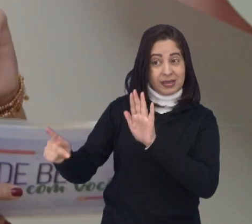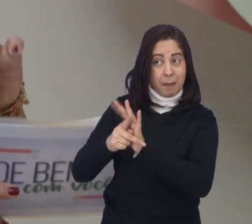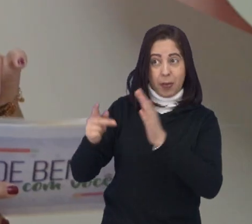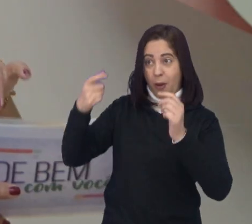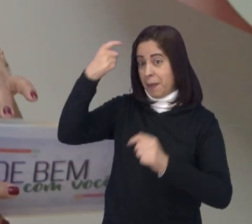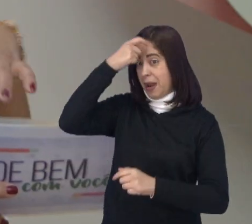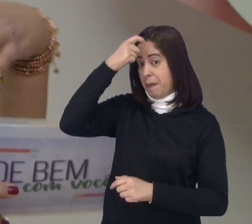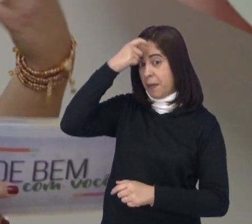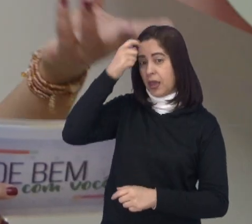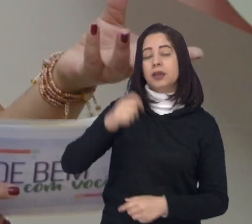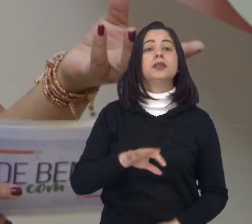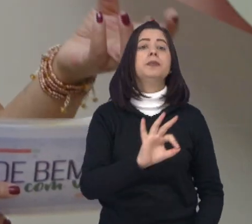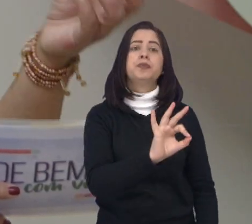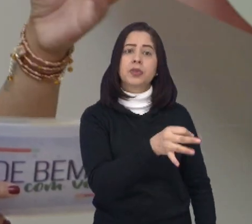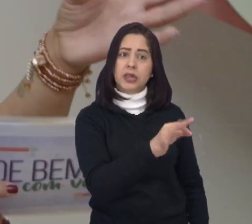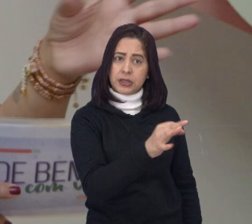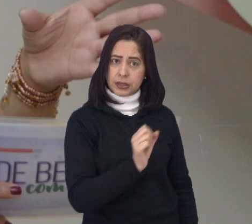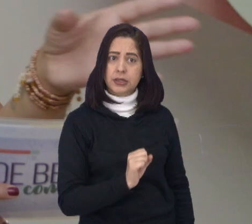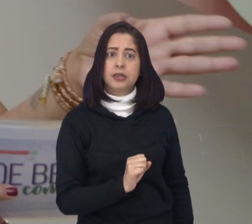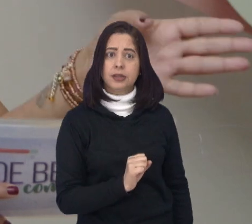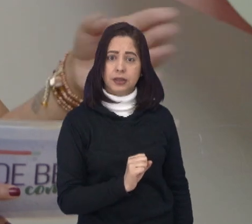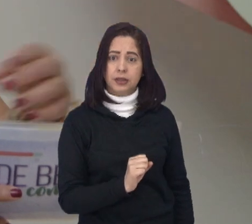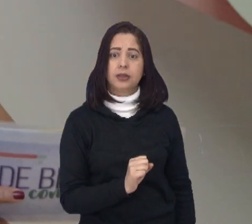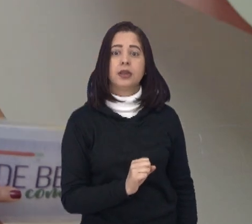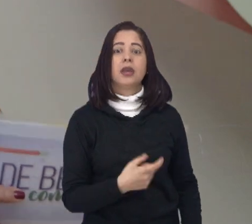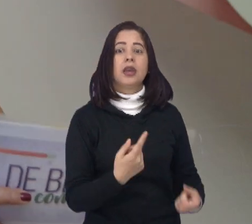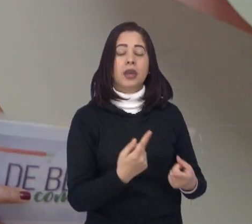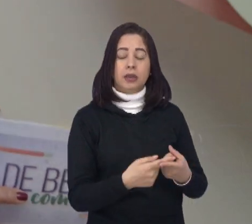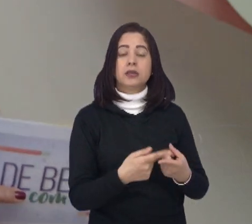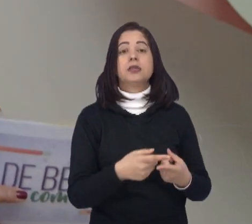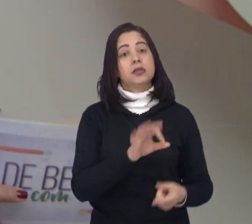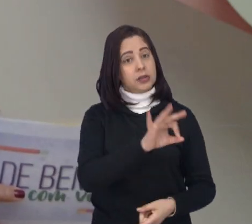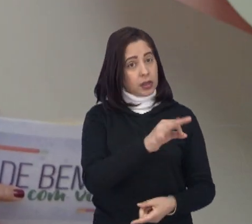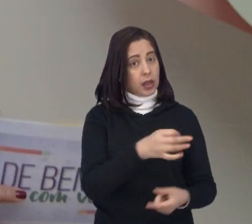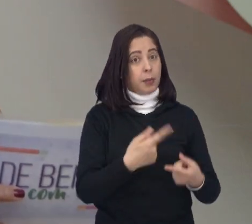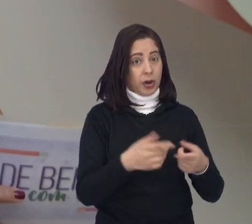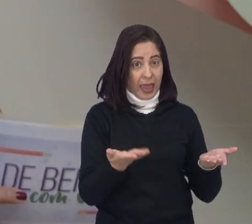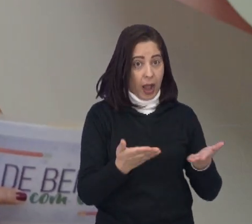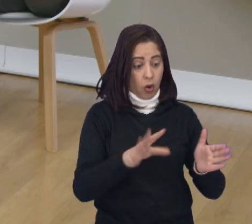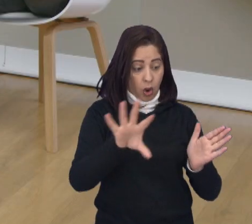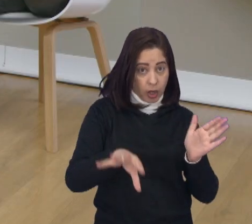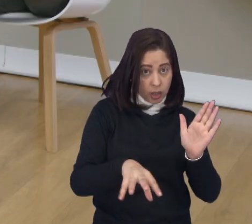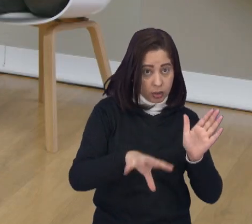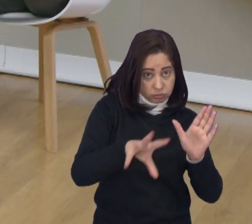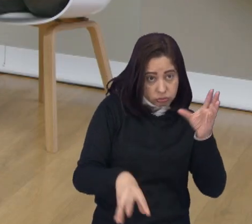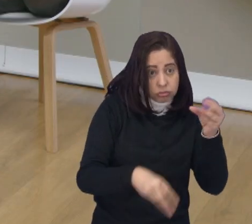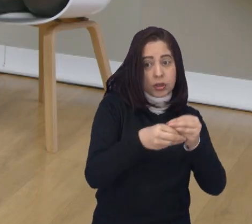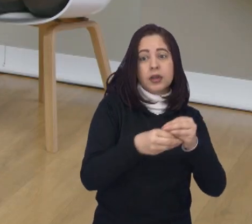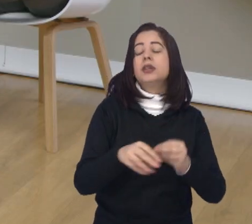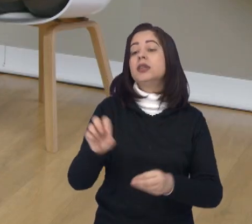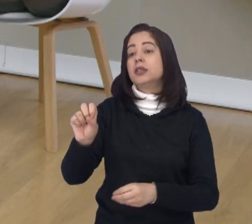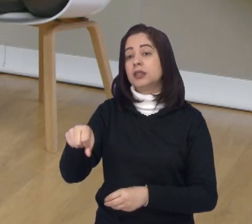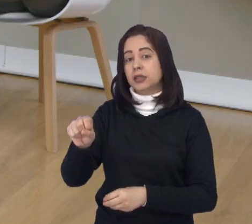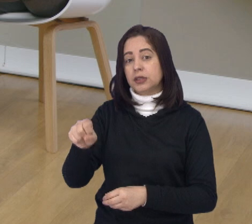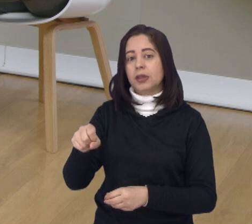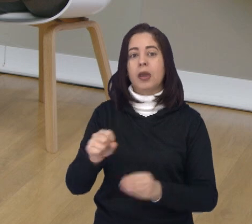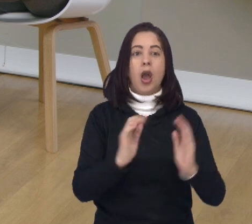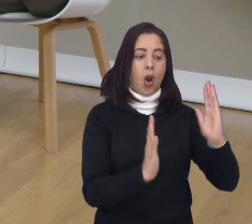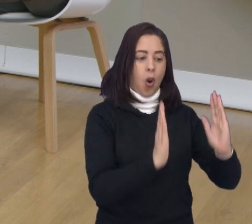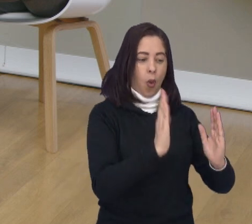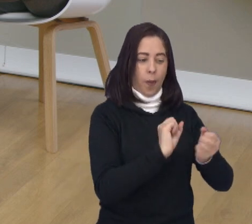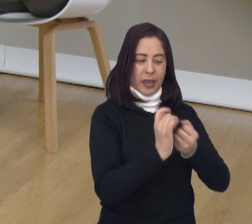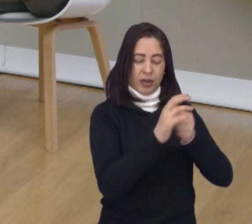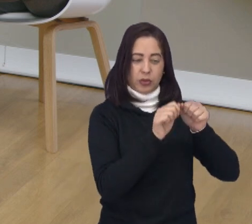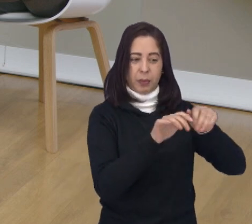agora foi incluído aí nessa... Foi incluído na NR1, né? Agora os riscos psicossociais. Depois da pandemia aumentou